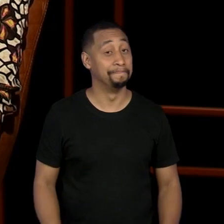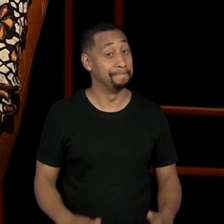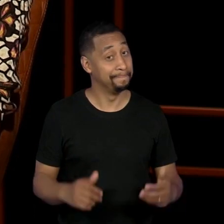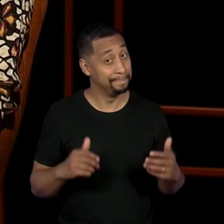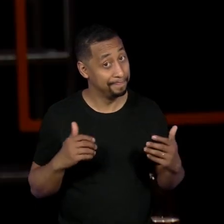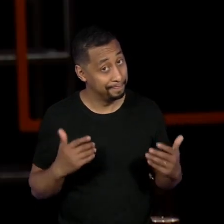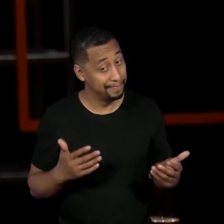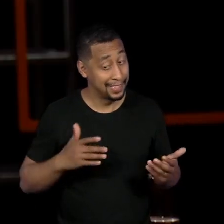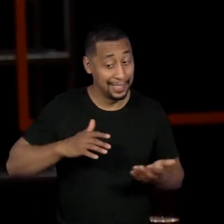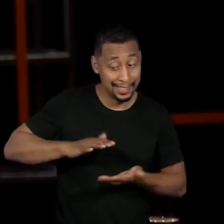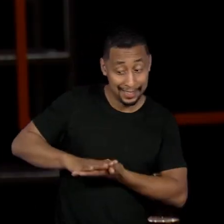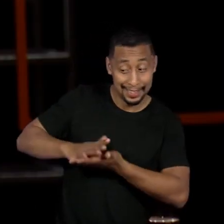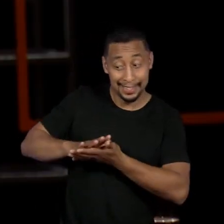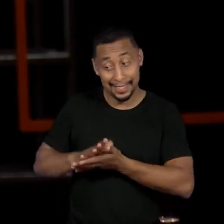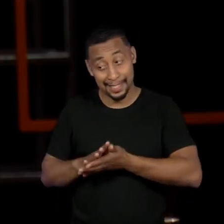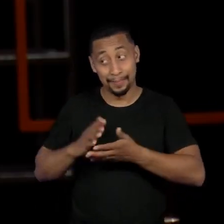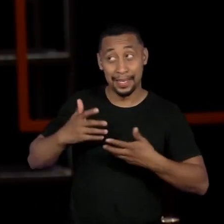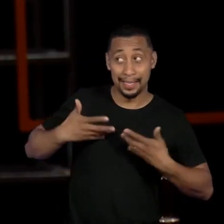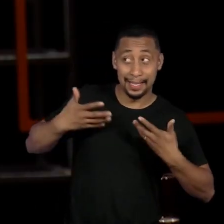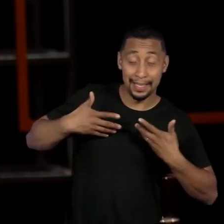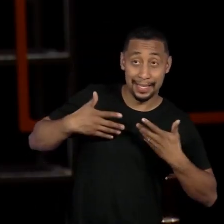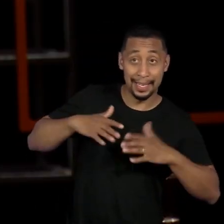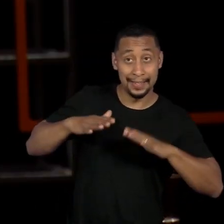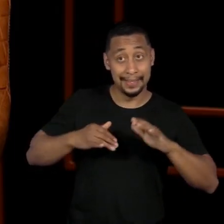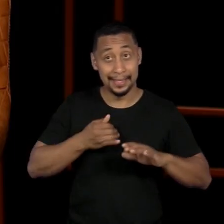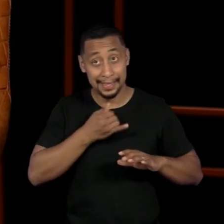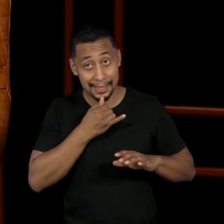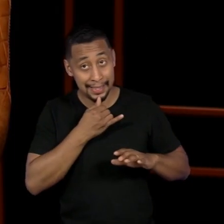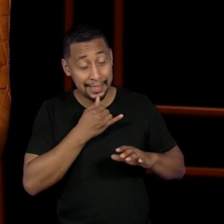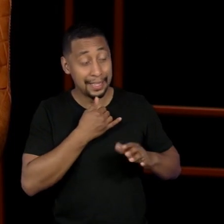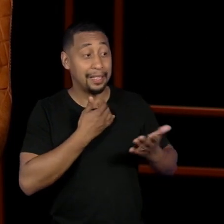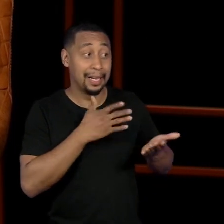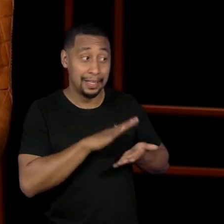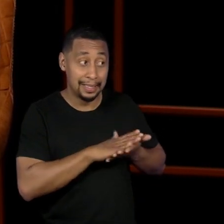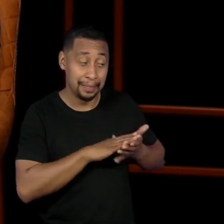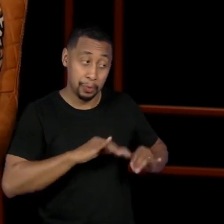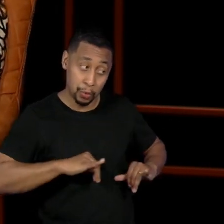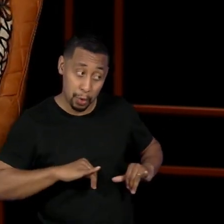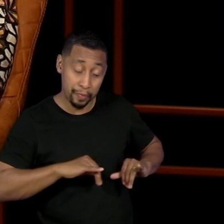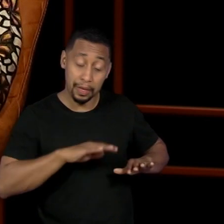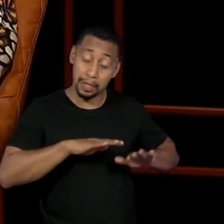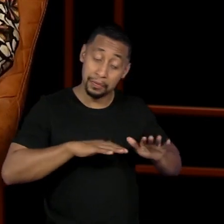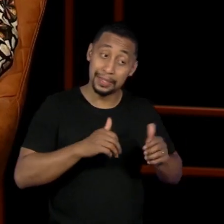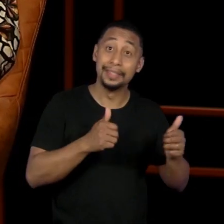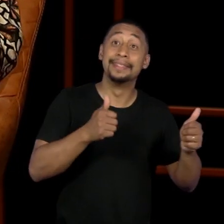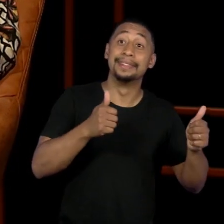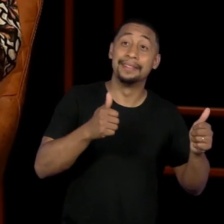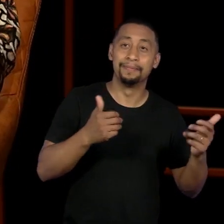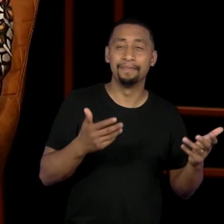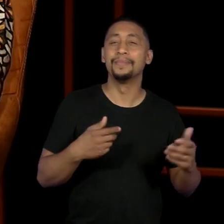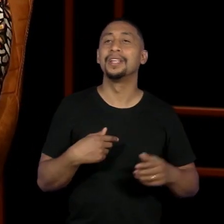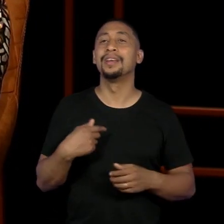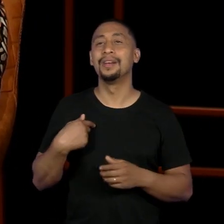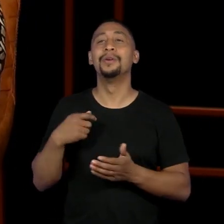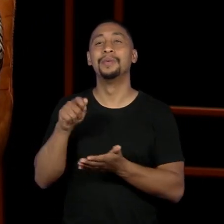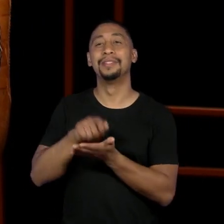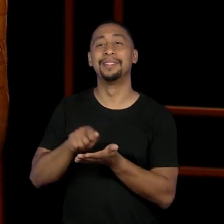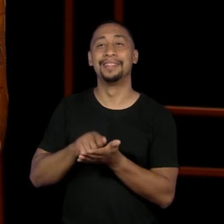samba é alegria, nem sempre o fado é sofredor. Isso é muito bonito. Eu fiz essa letra, a pensar nessa